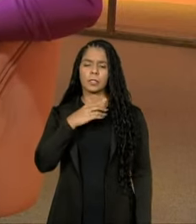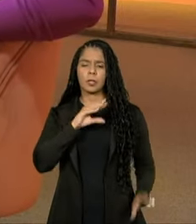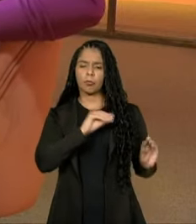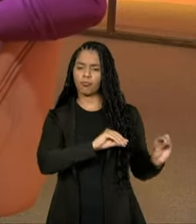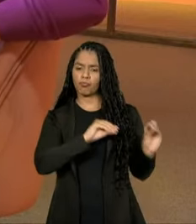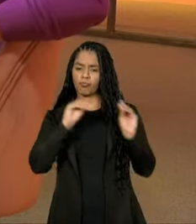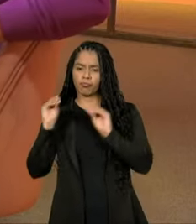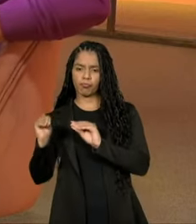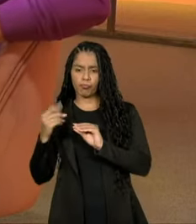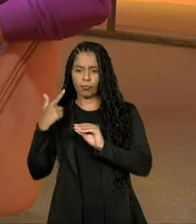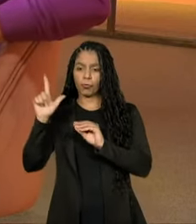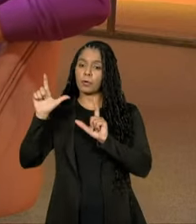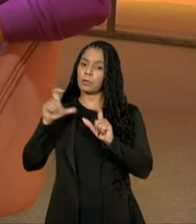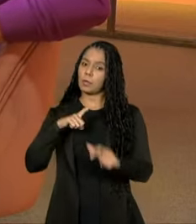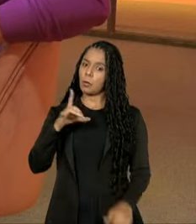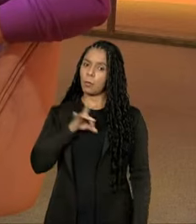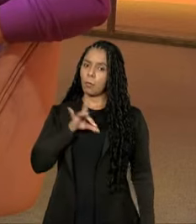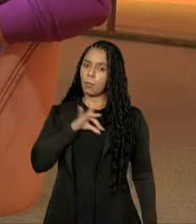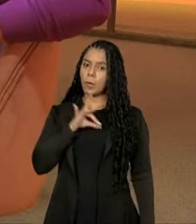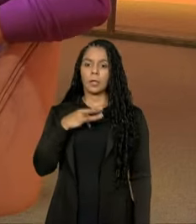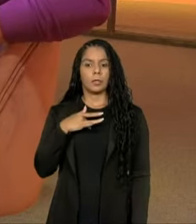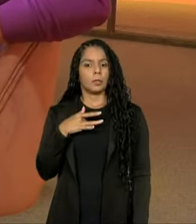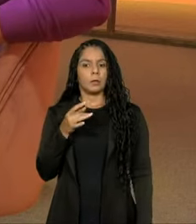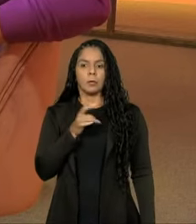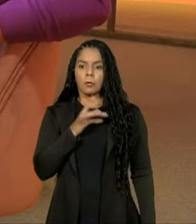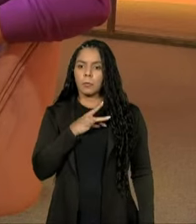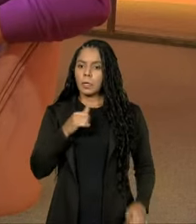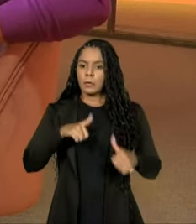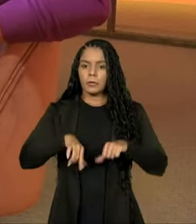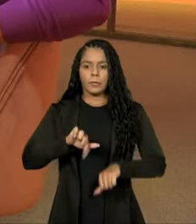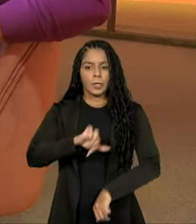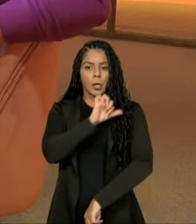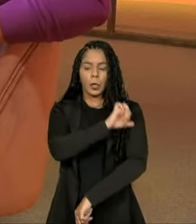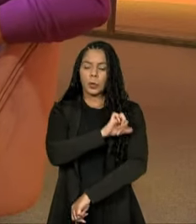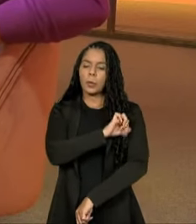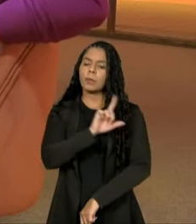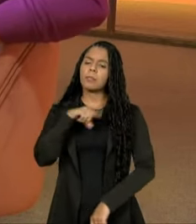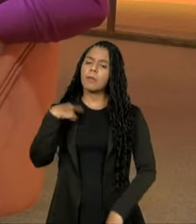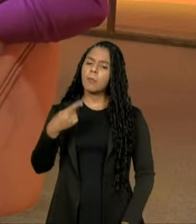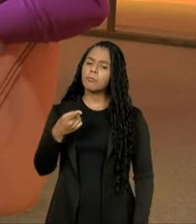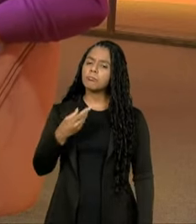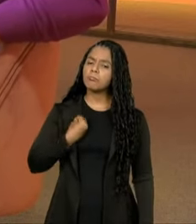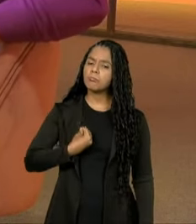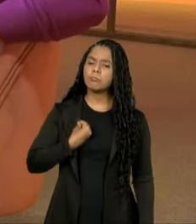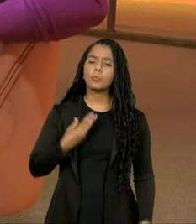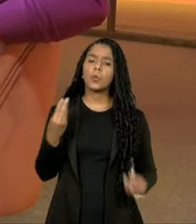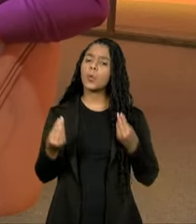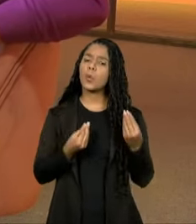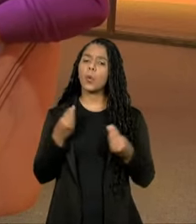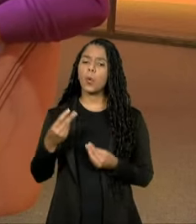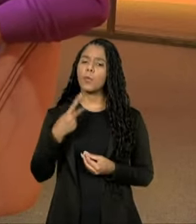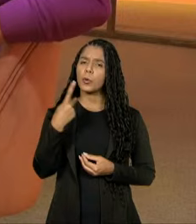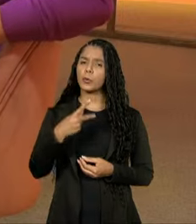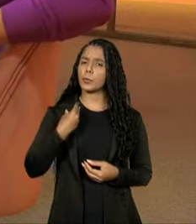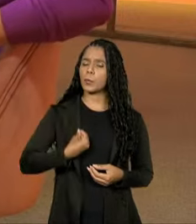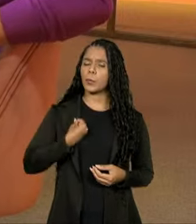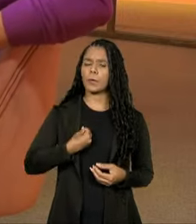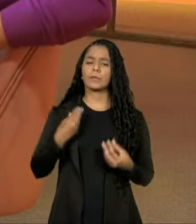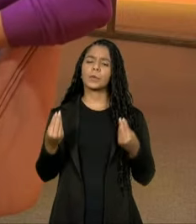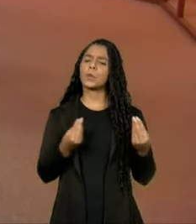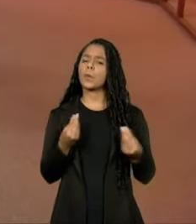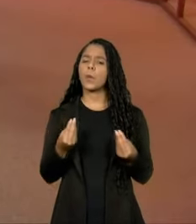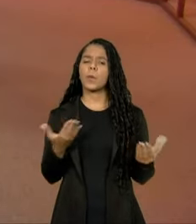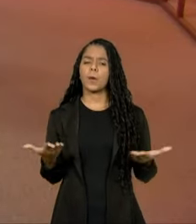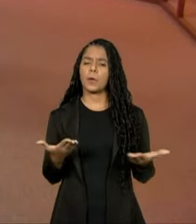ficou com medo. Eu morreria de medo de ficar aqui no Rio de Janeiro depois do que você passou. Queria saber como é que ficou a sua vida, como é que você está,